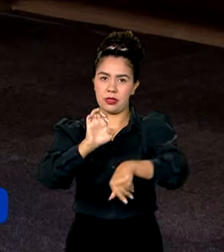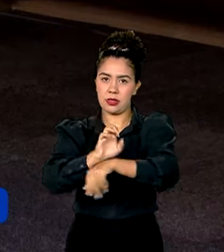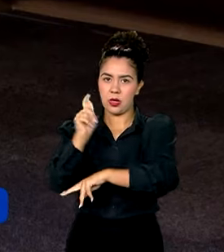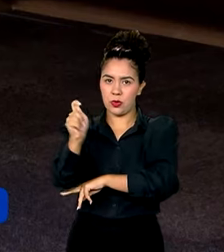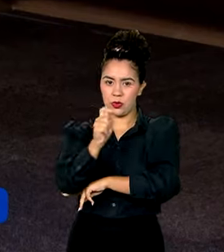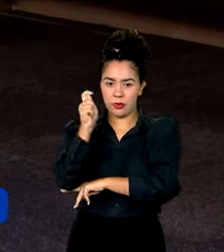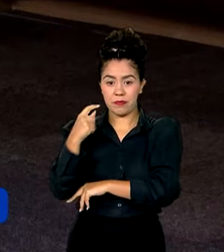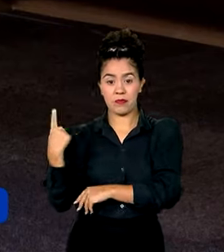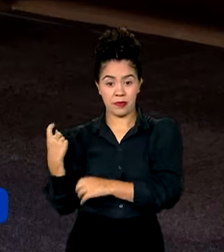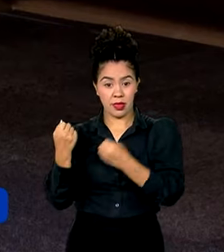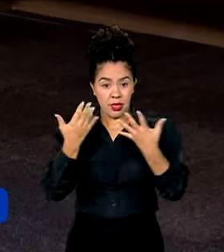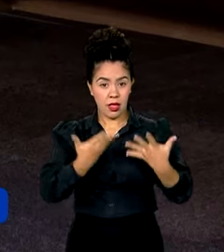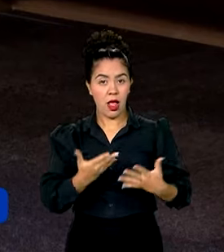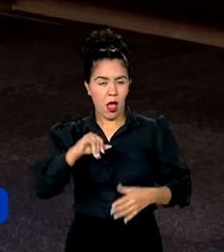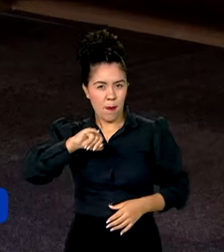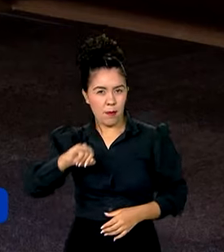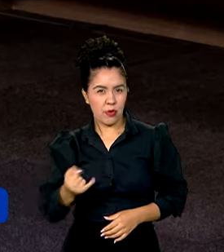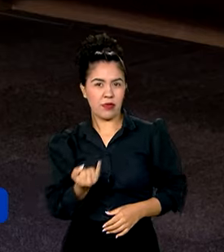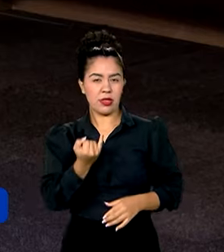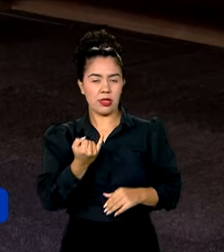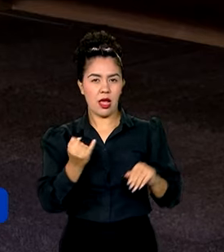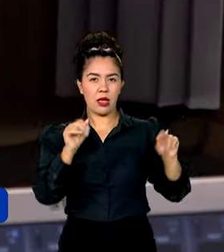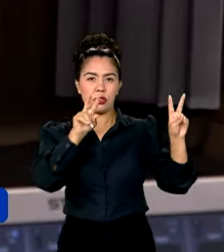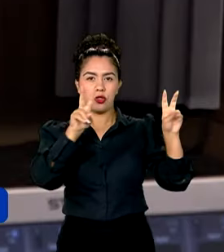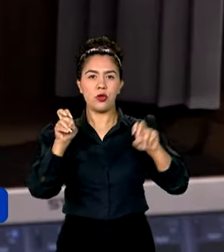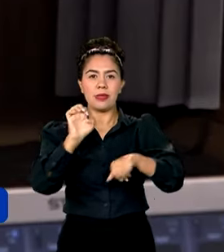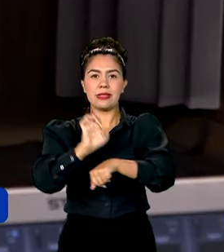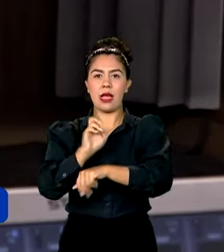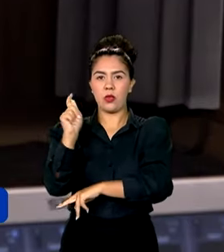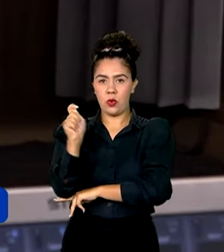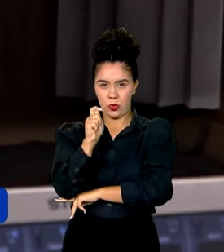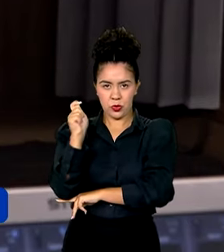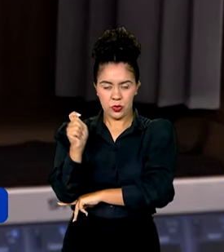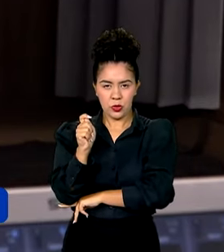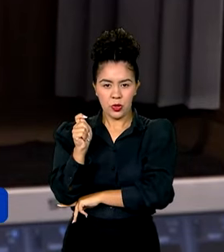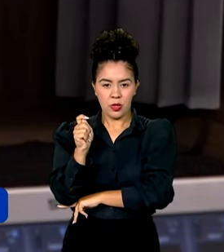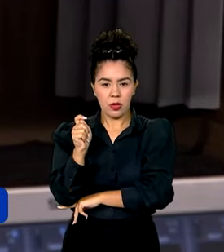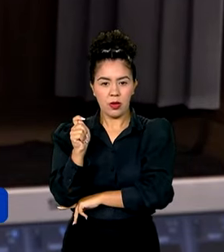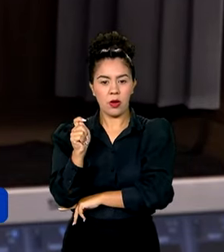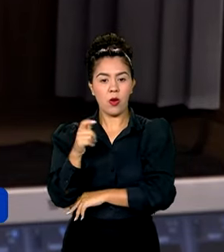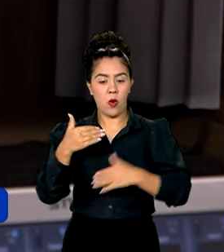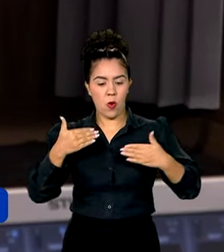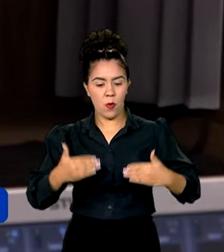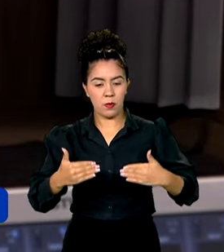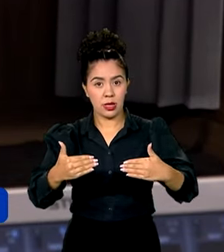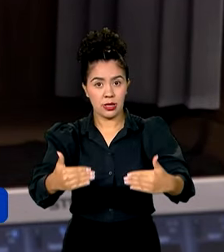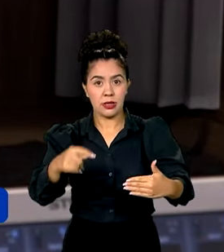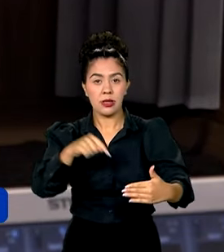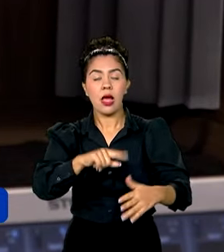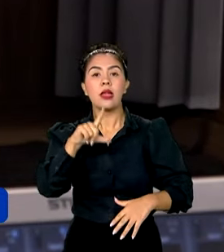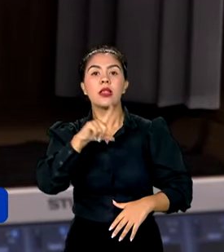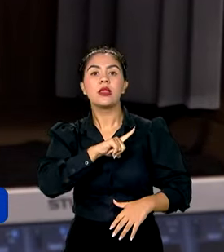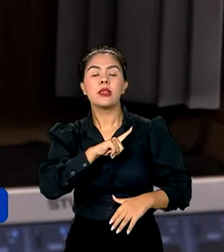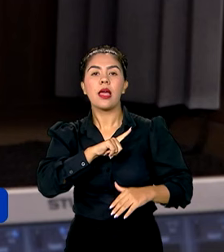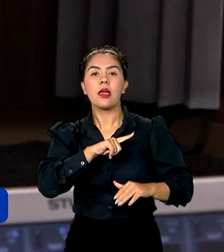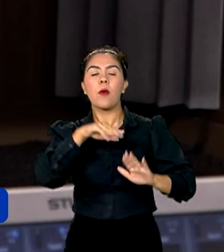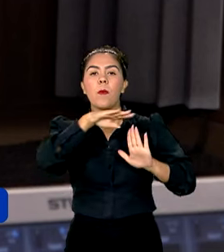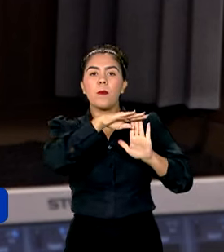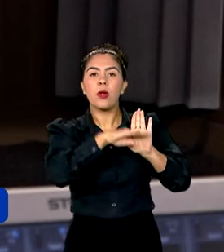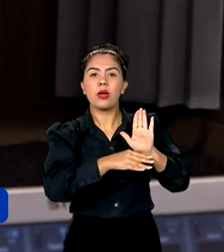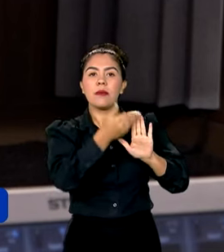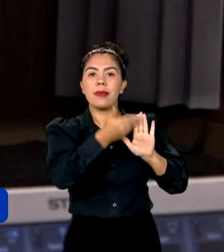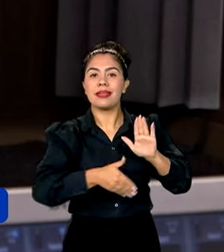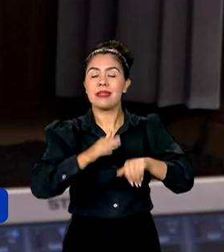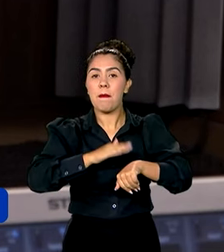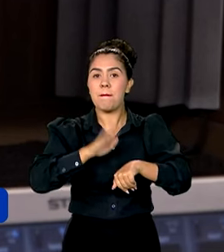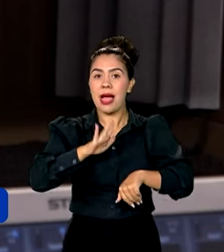aproveitar aqui para já que a gente tá falando de Rio Grande do Sul eh o ministério tem um programa mais saúde com a gente programa tá